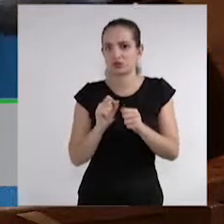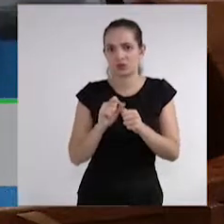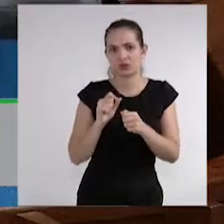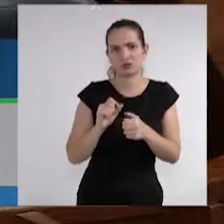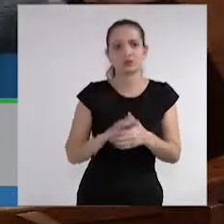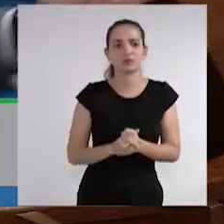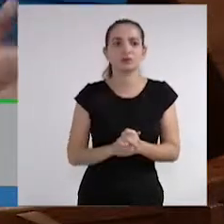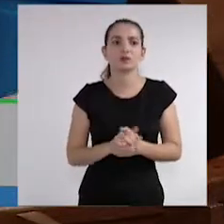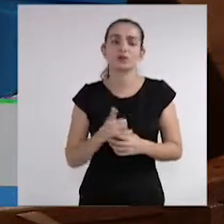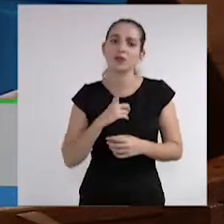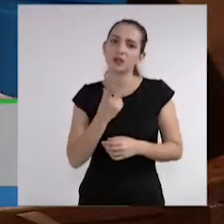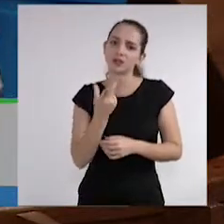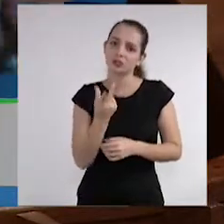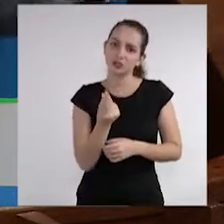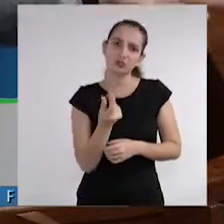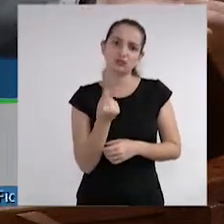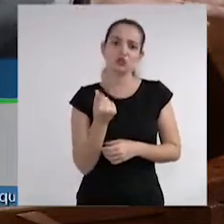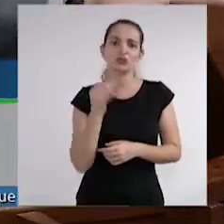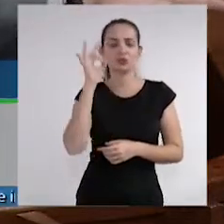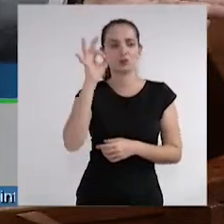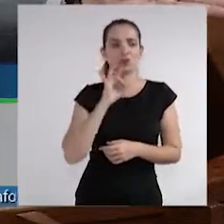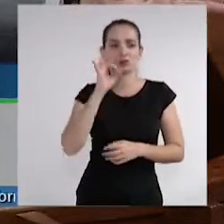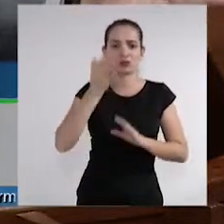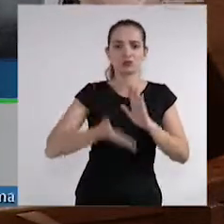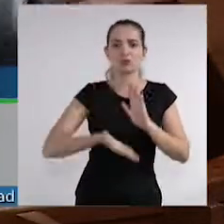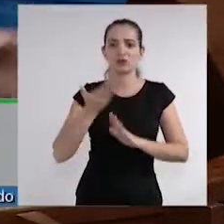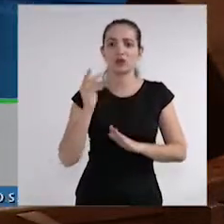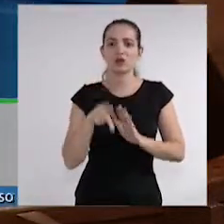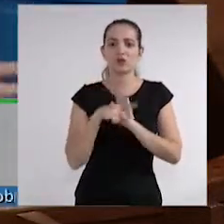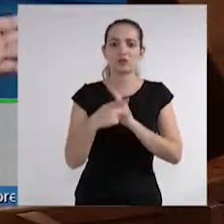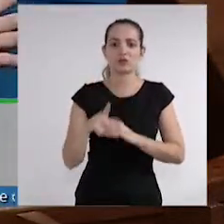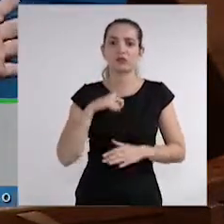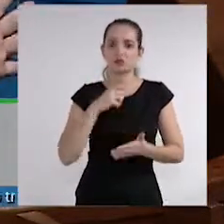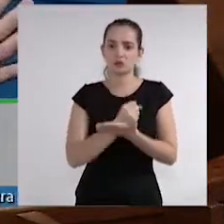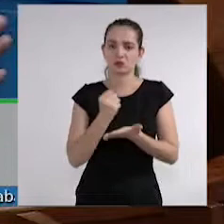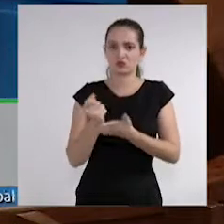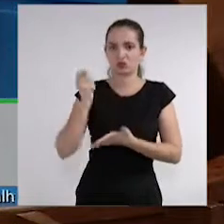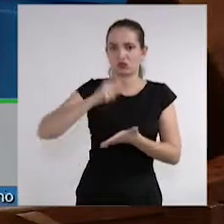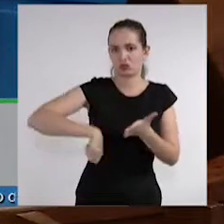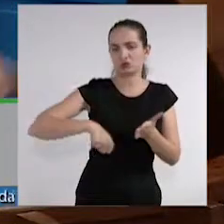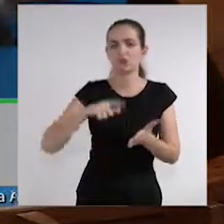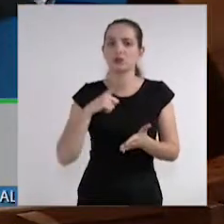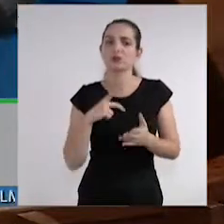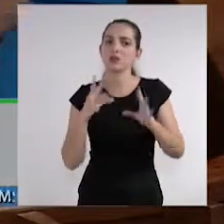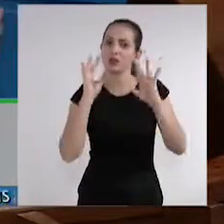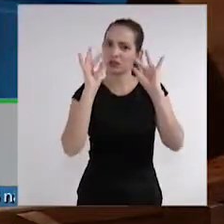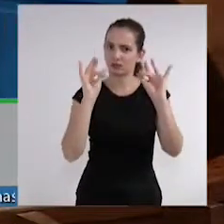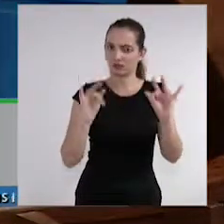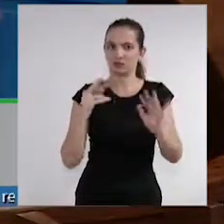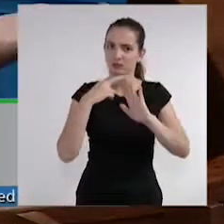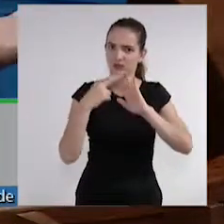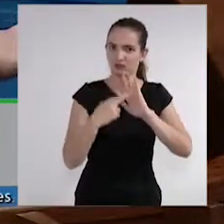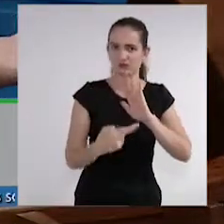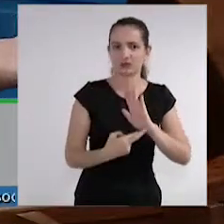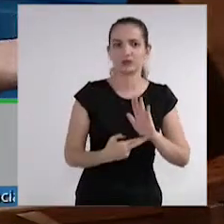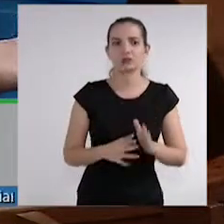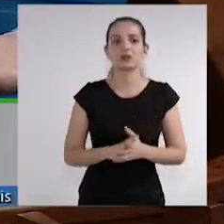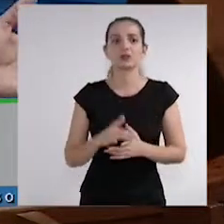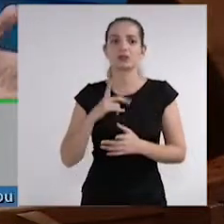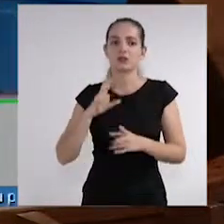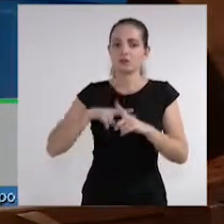A correção, obviamente, anual, ela é prevista no contrato, você pega o critério normalmente do IGPM para fazer, e aditivo